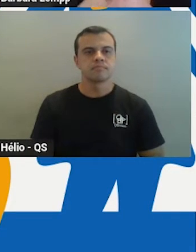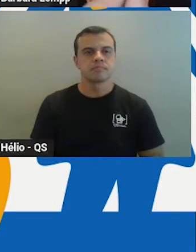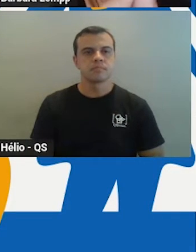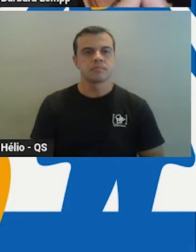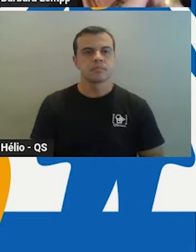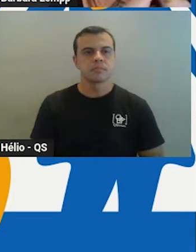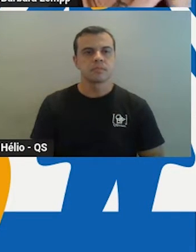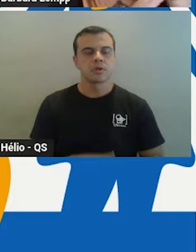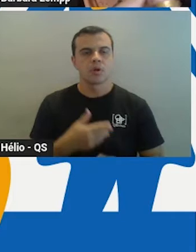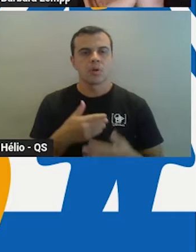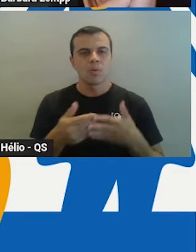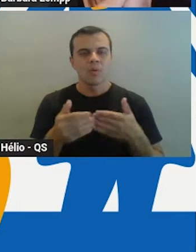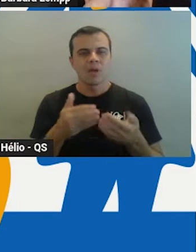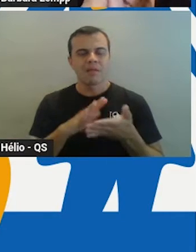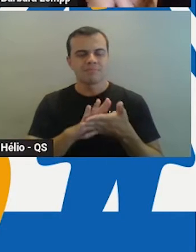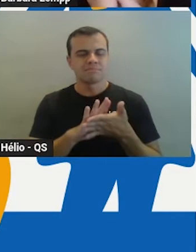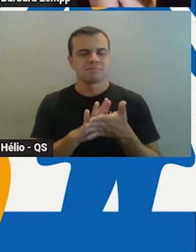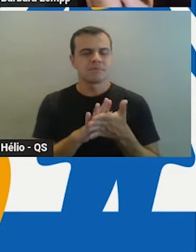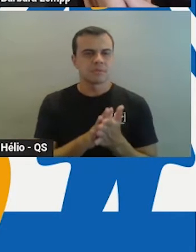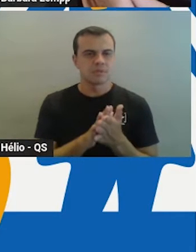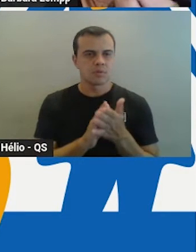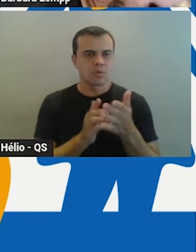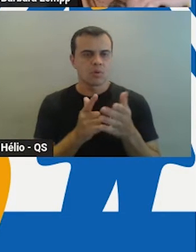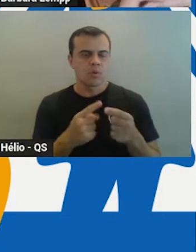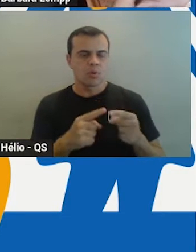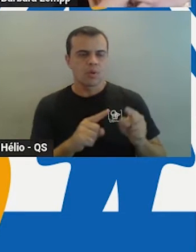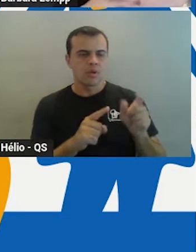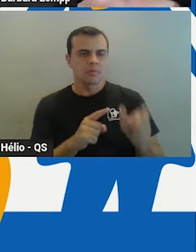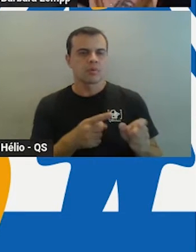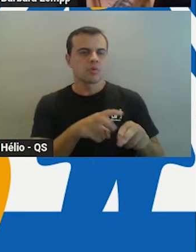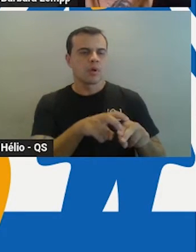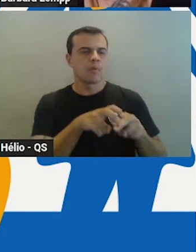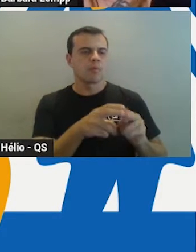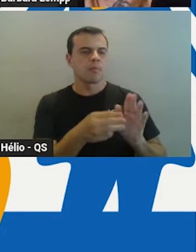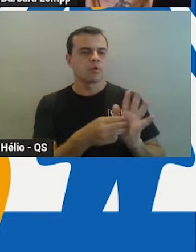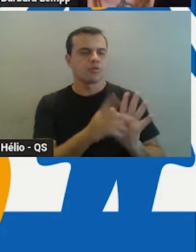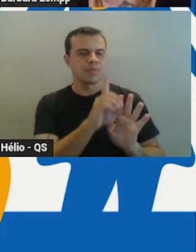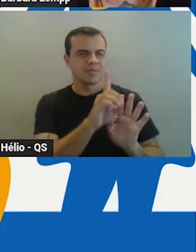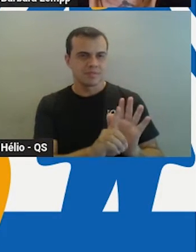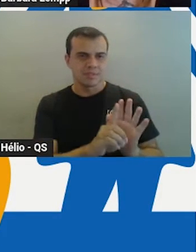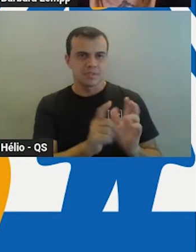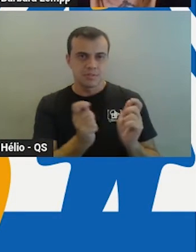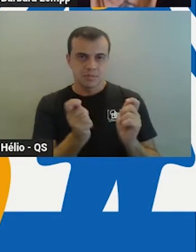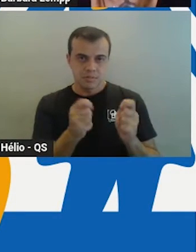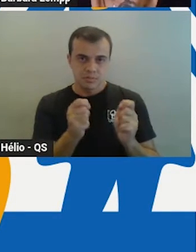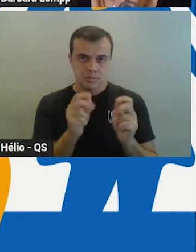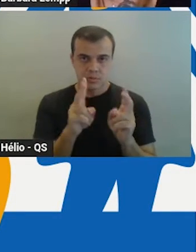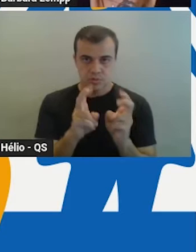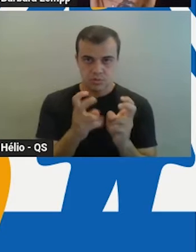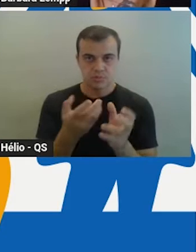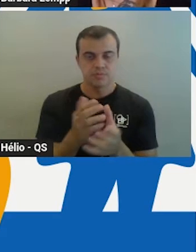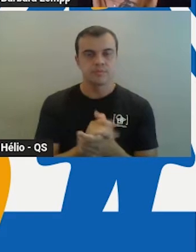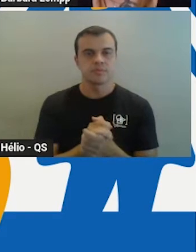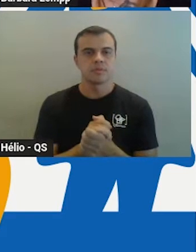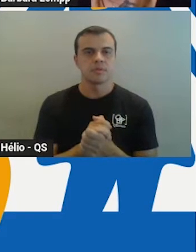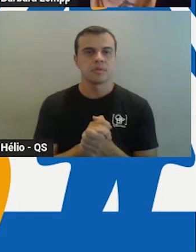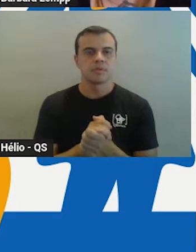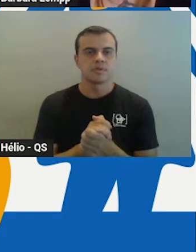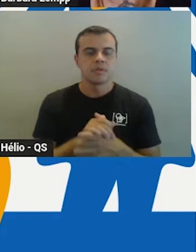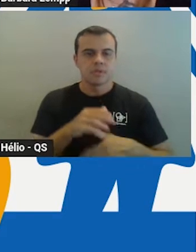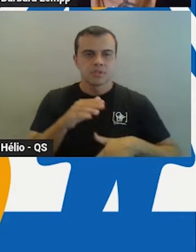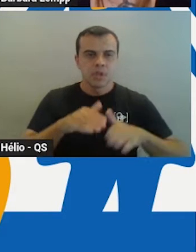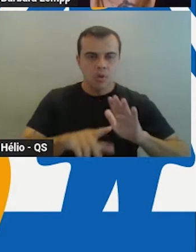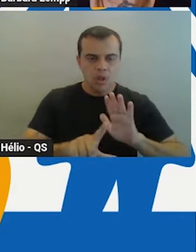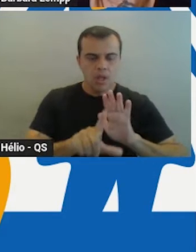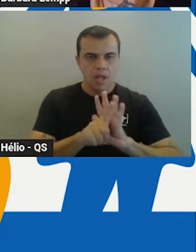qualquer tipo de discriminação contra uma pessoa em função de deficiência, que pode ser definida como, né? De acordo com a